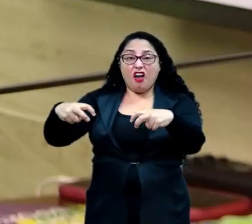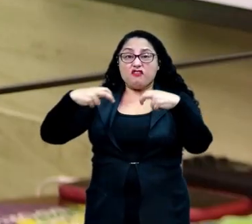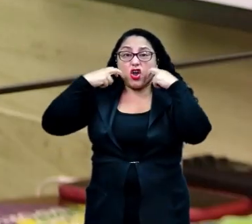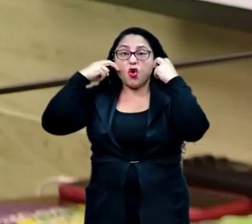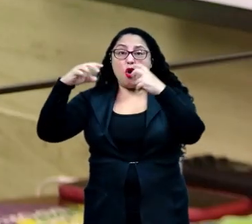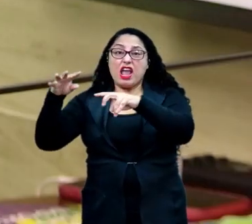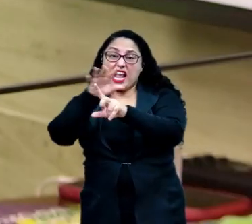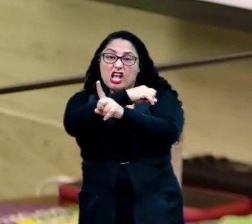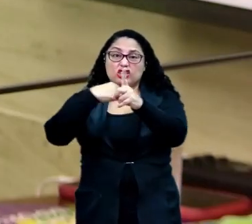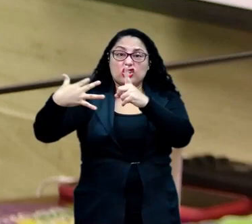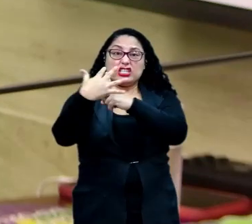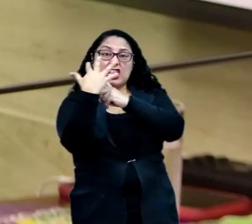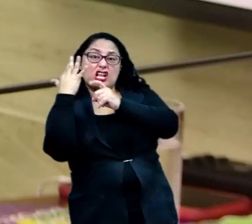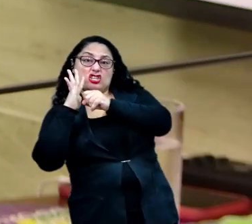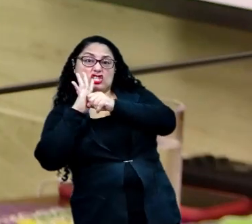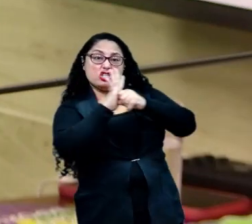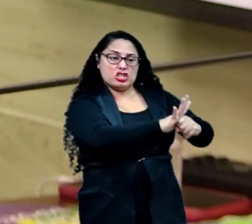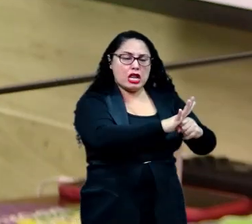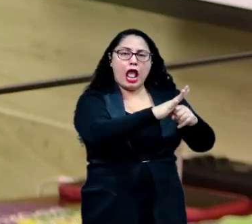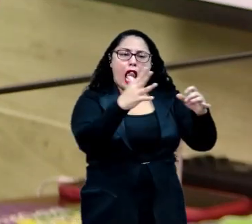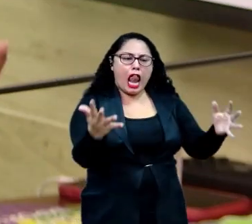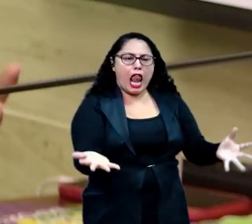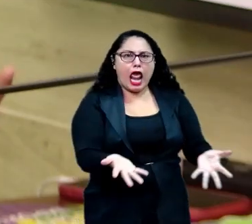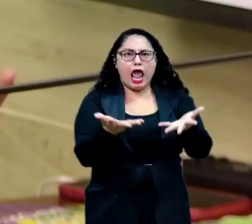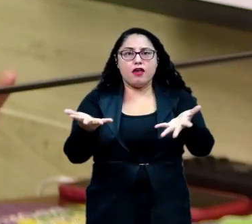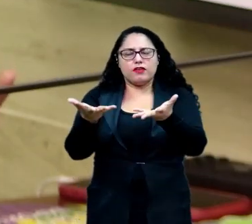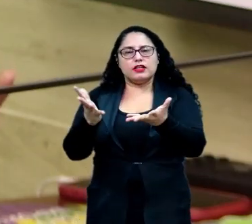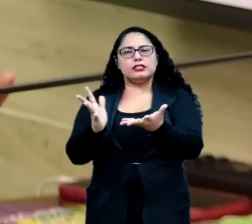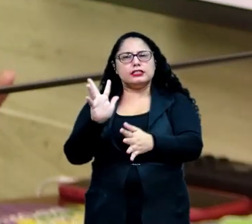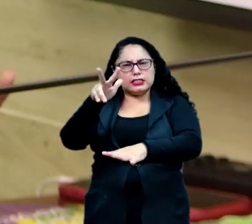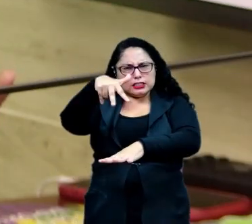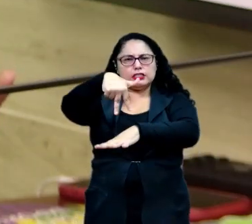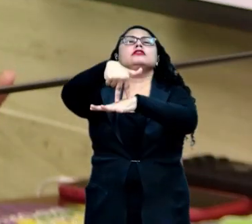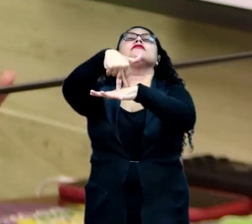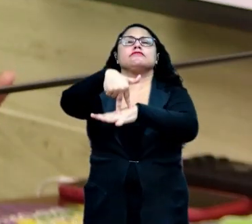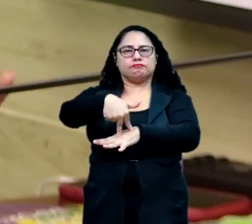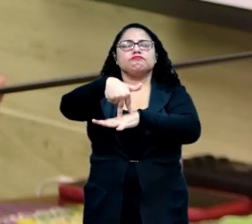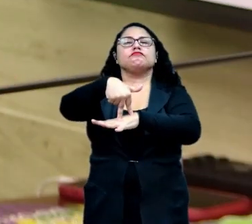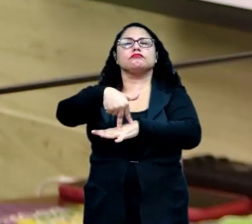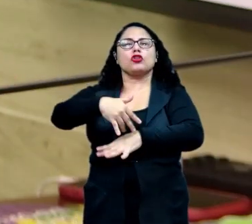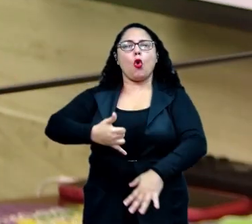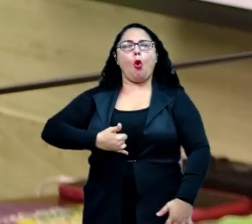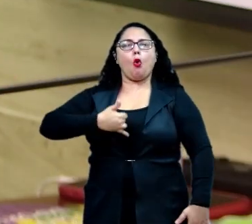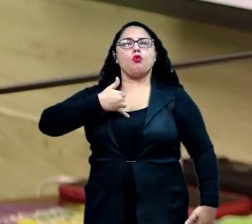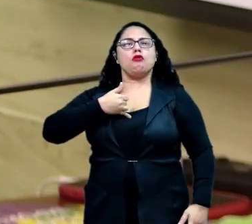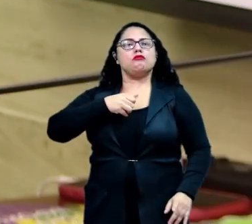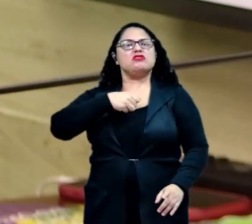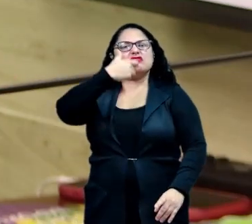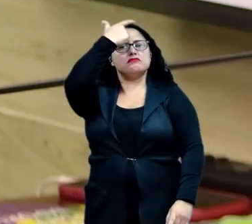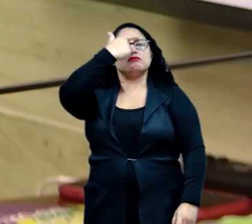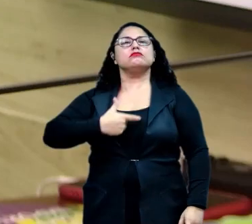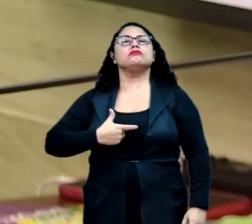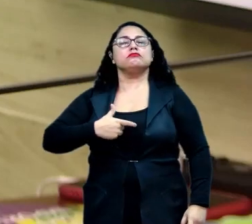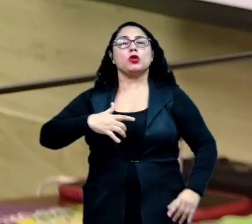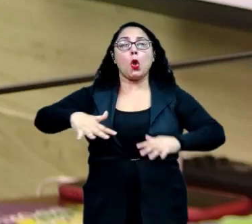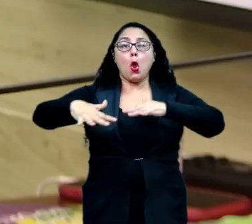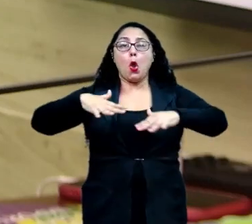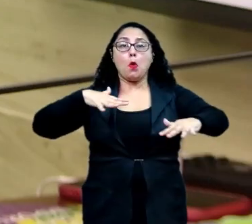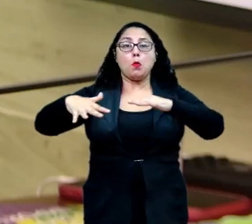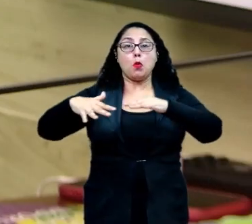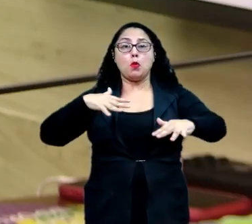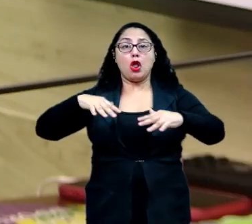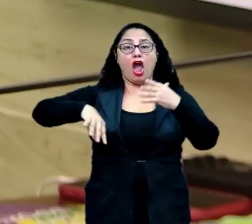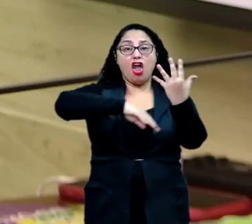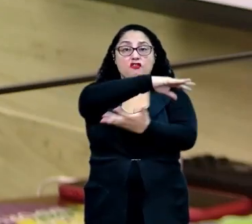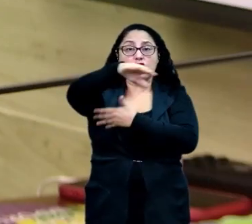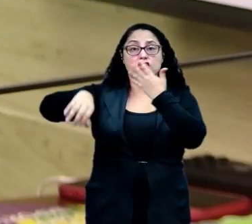tentava impor. Então, levanta e sinta-se orgulhoso de ser quem você é. E o movimento Stonewall, a Revolução